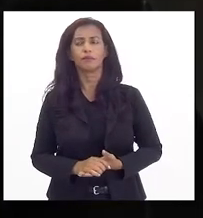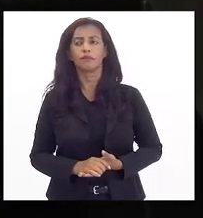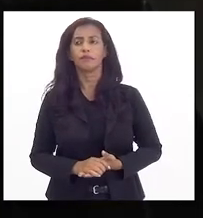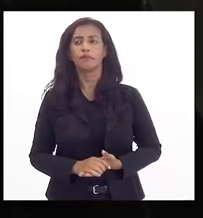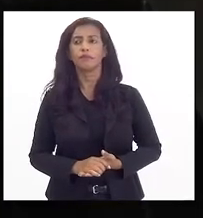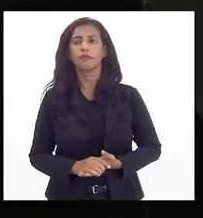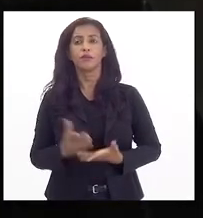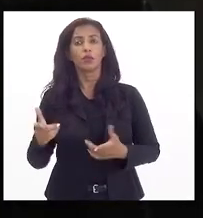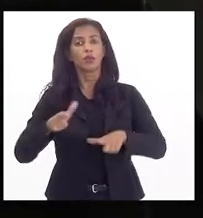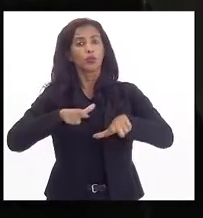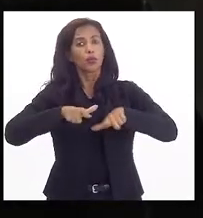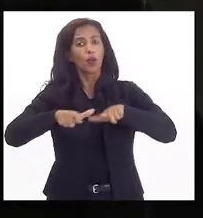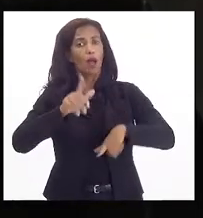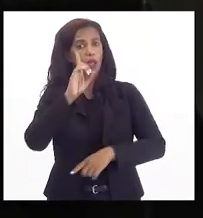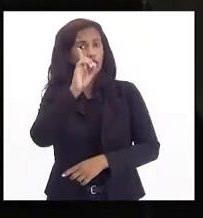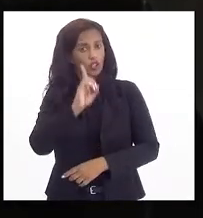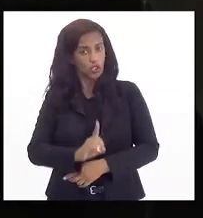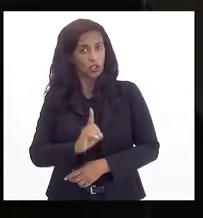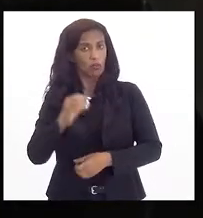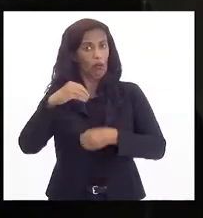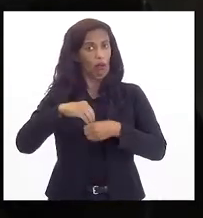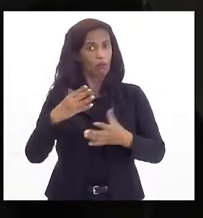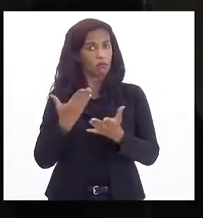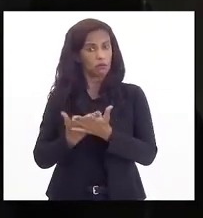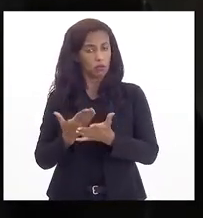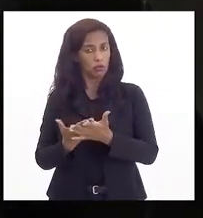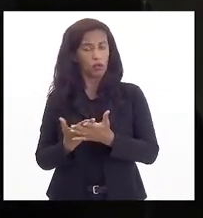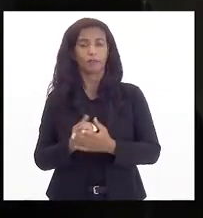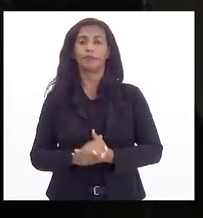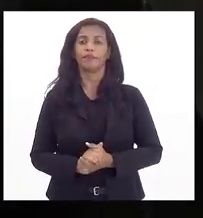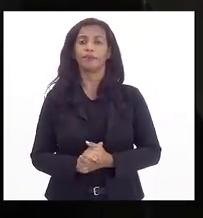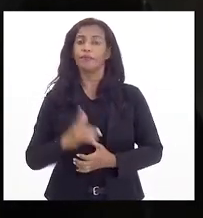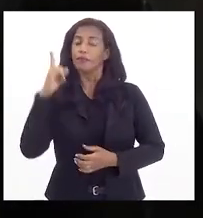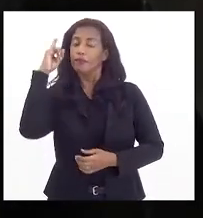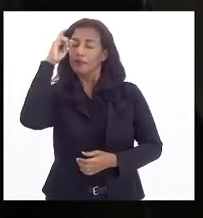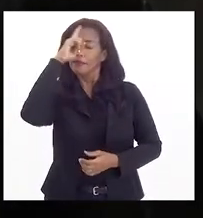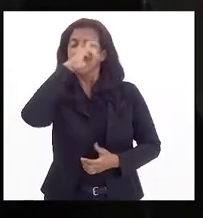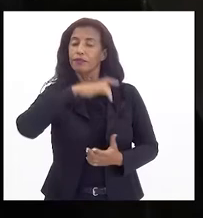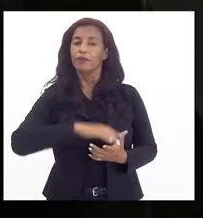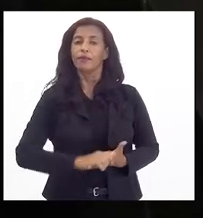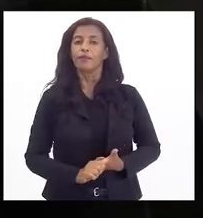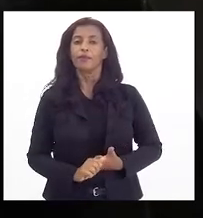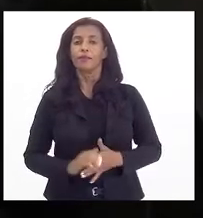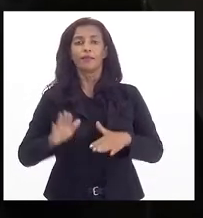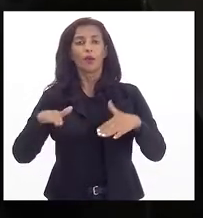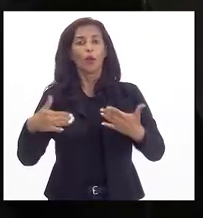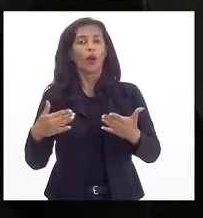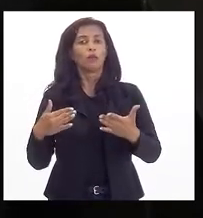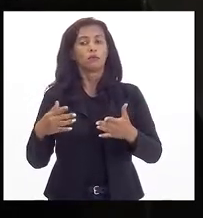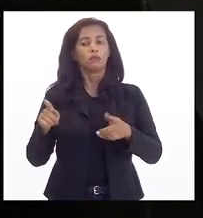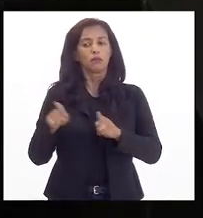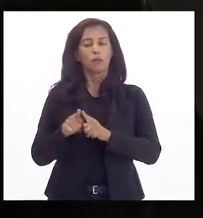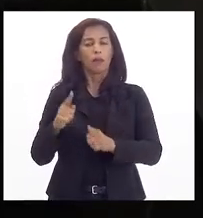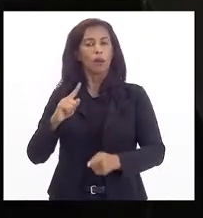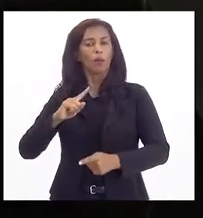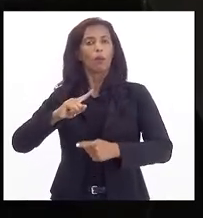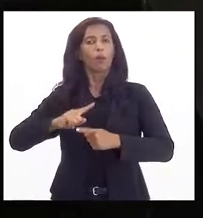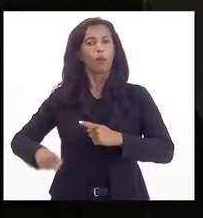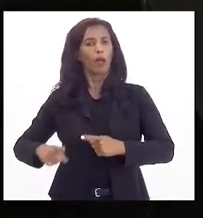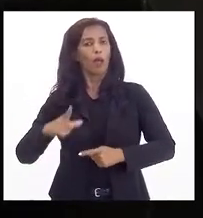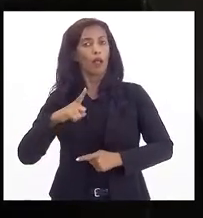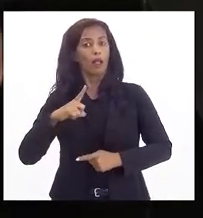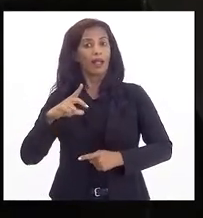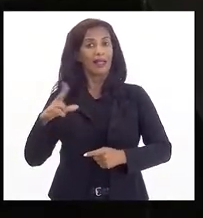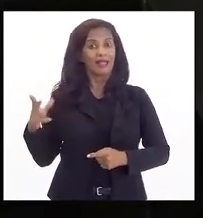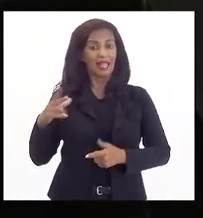burocrática sobre o trabalho do diretor e da diretora da escola, dificulta, quando não impede, que ele exerça o papel de